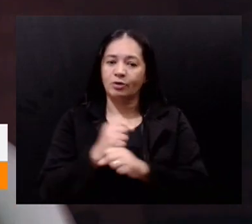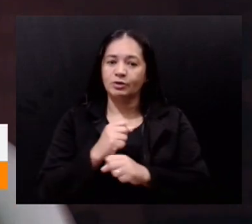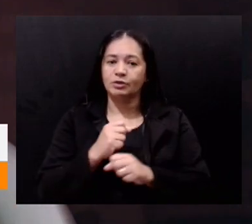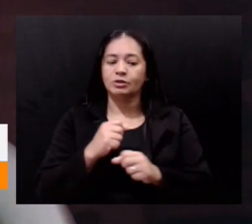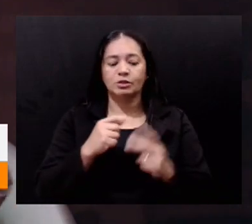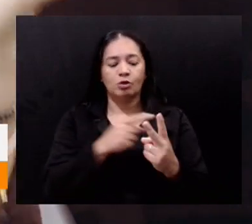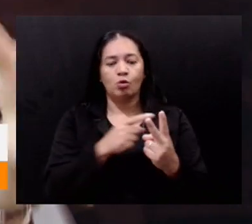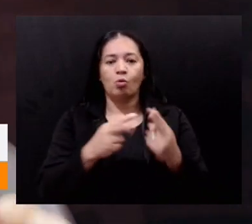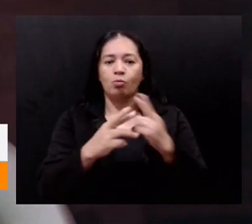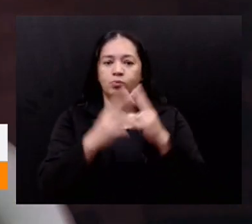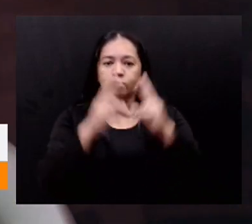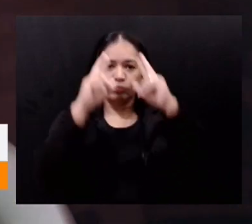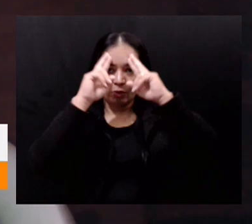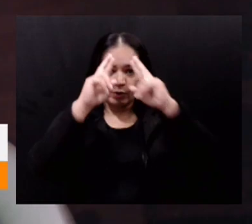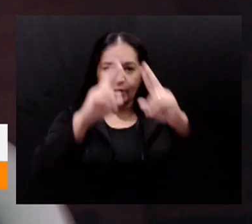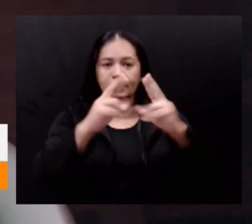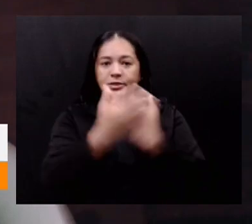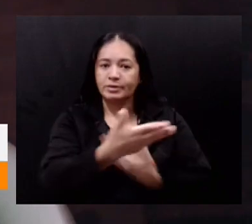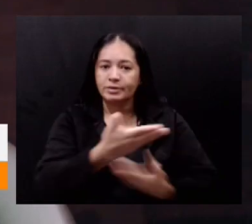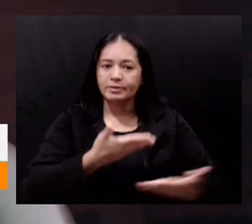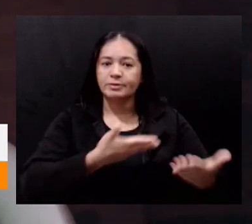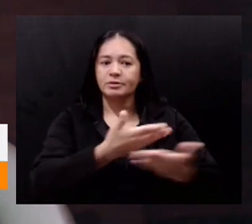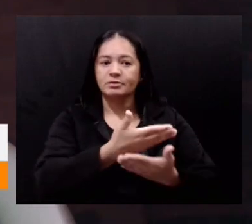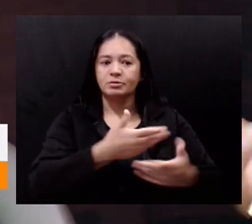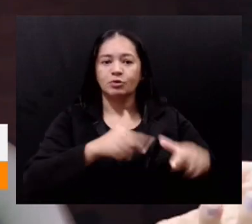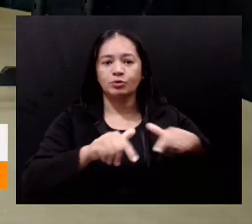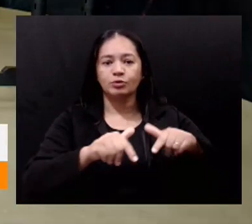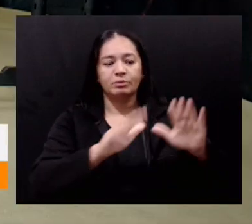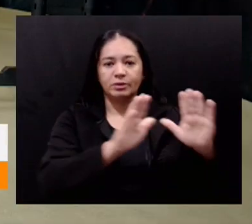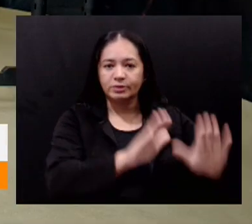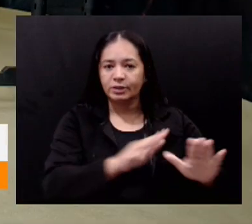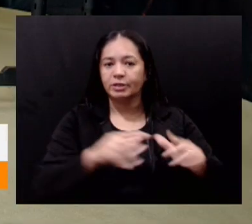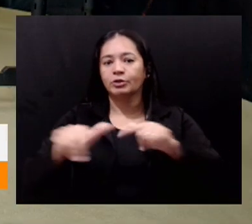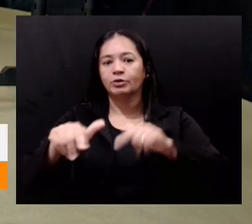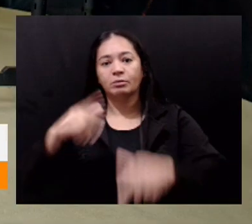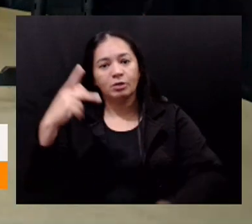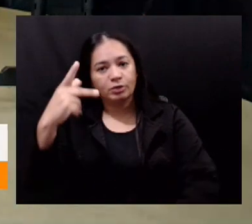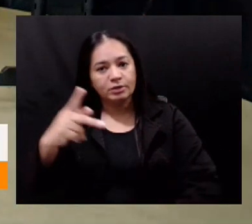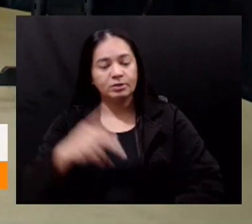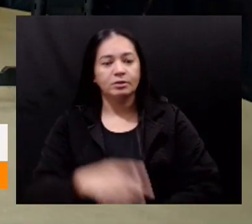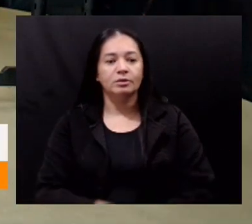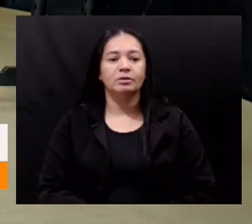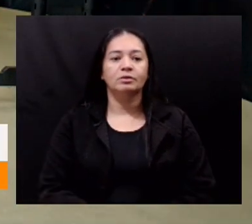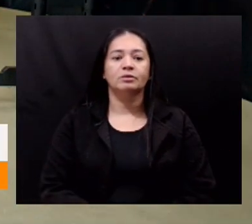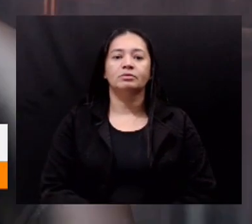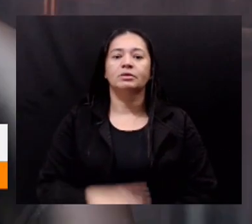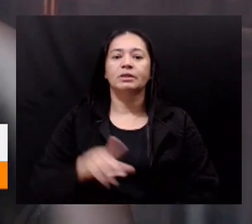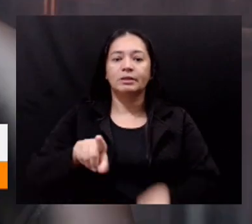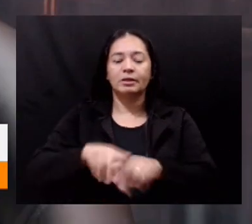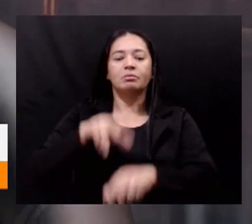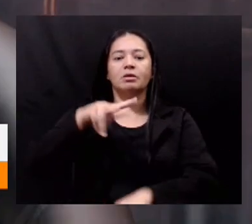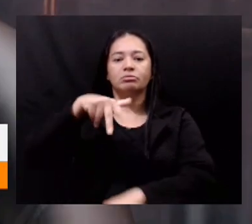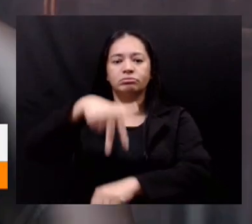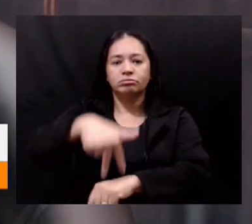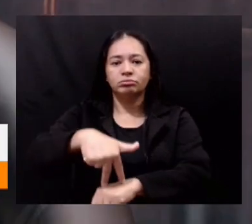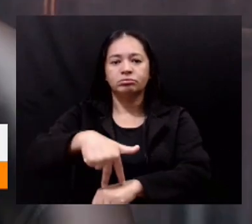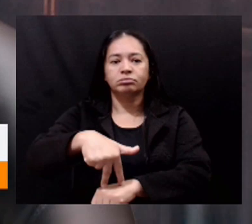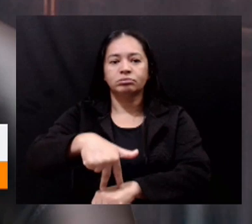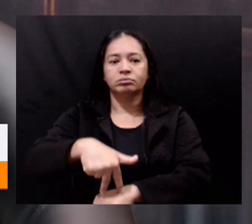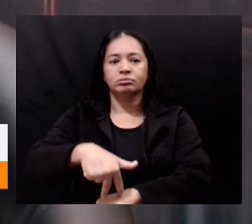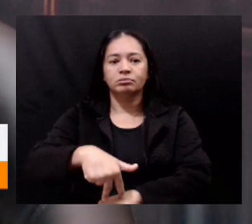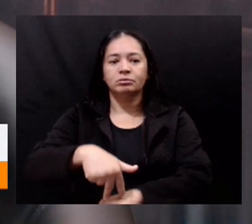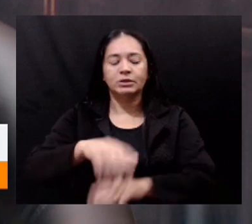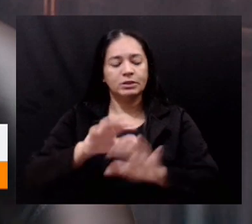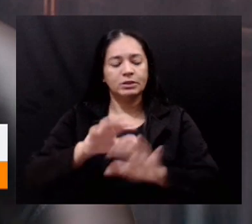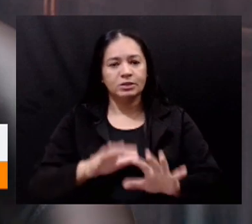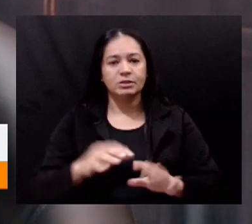que respeitar o trabalho que é do outro, o trabalho que é seu. Tem a questão do posicionamento, né? Esse É. posicionamento, ele é muito importante